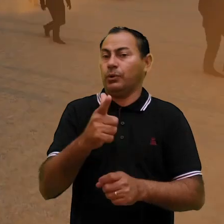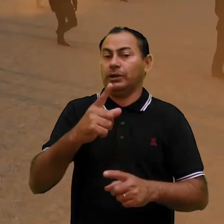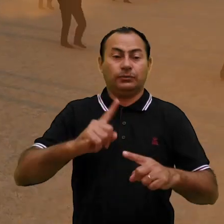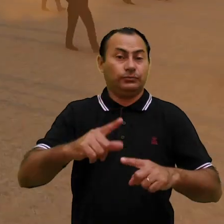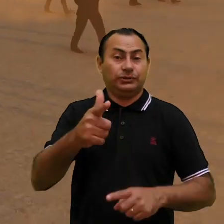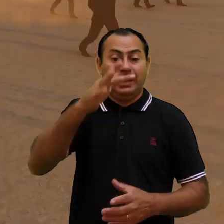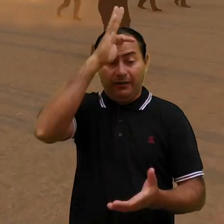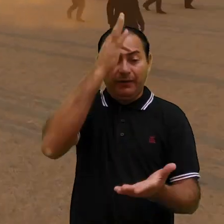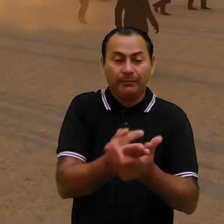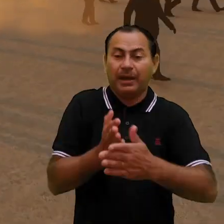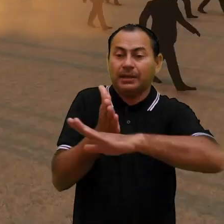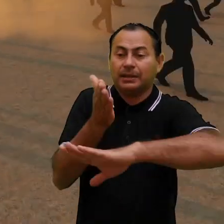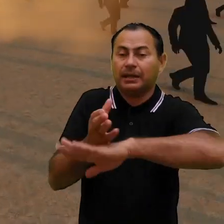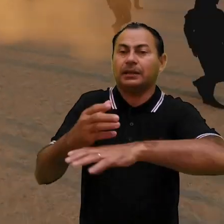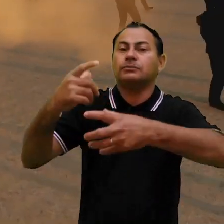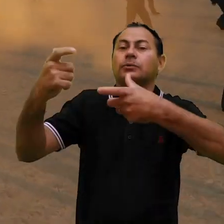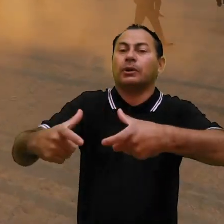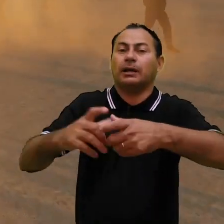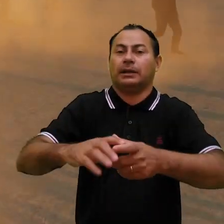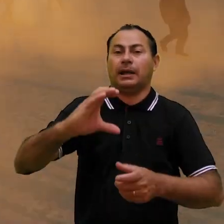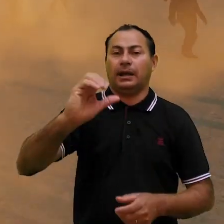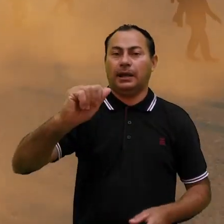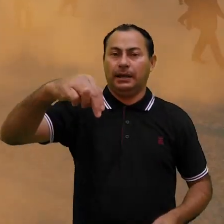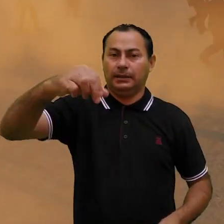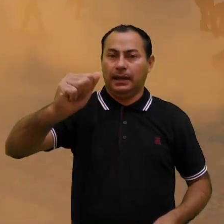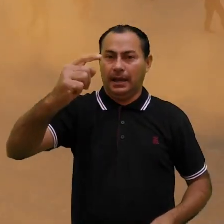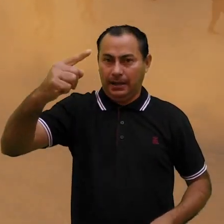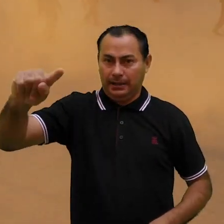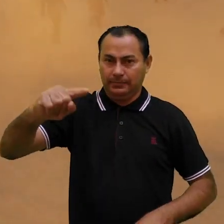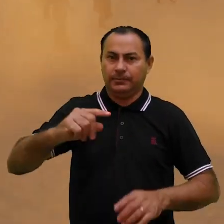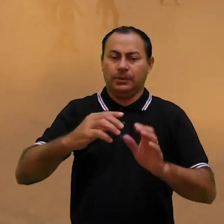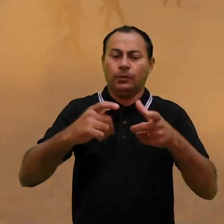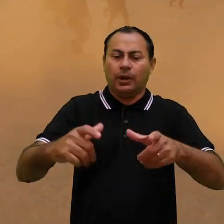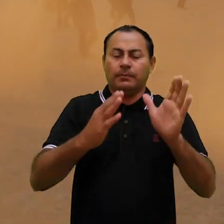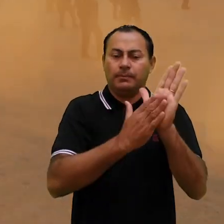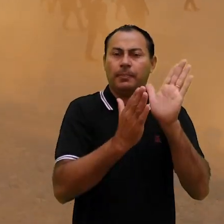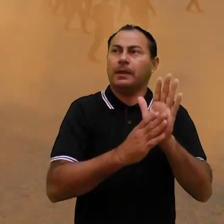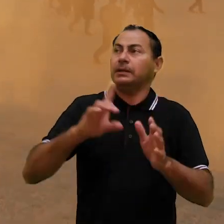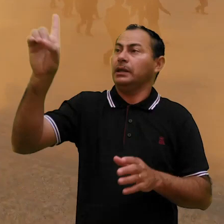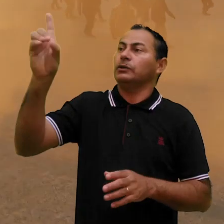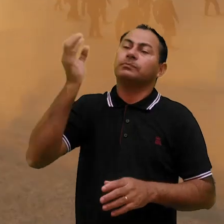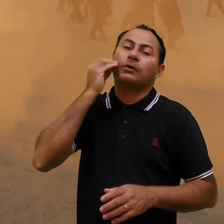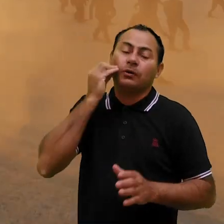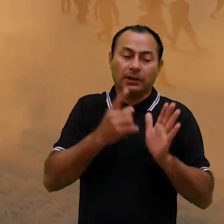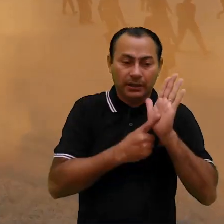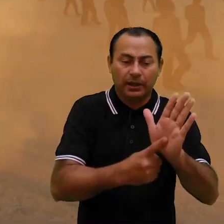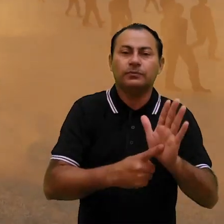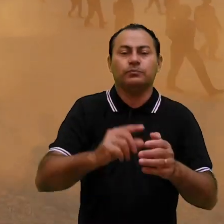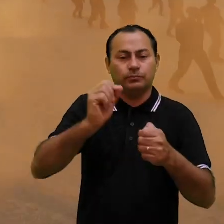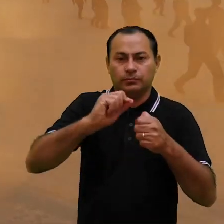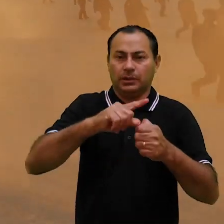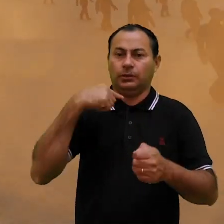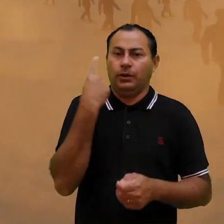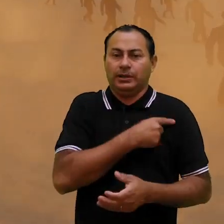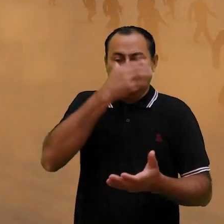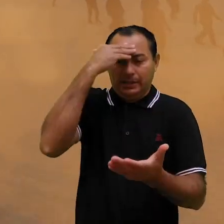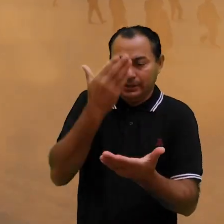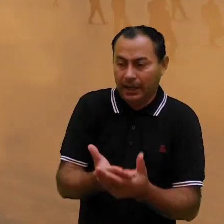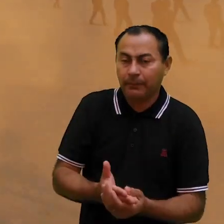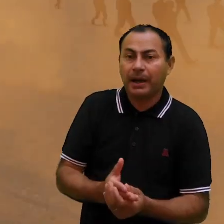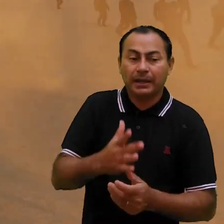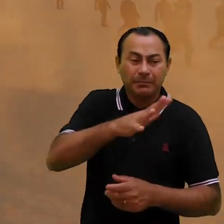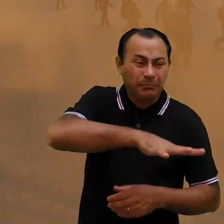Canaã. De formas maravilhosas Deus provou quem ele era e tentou fazê-los crer, mas eles nunca